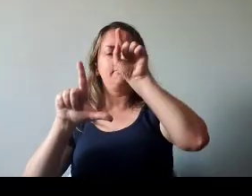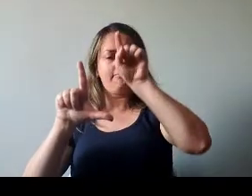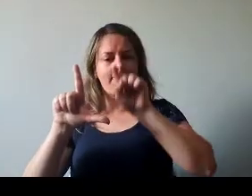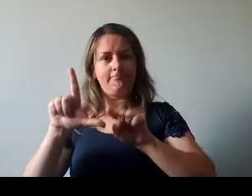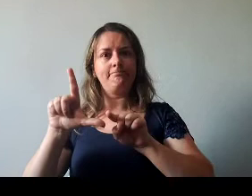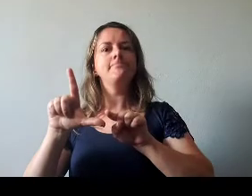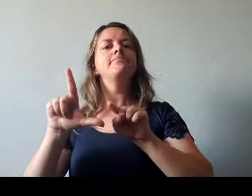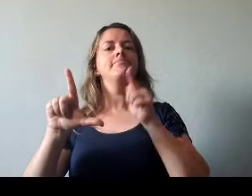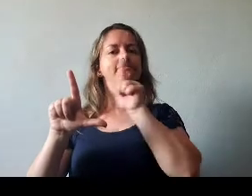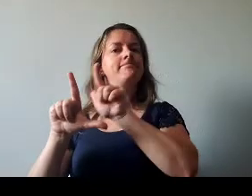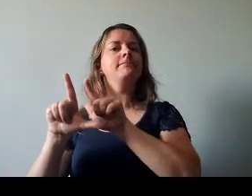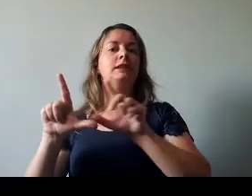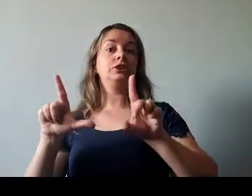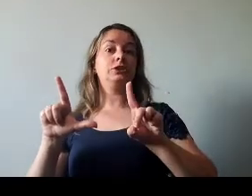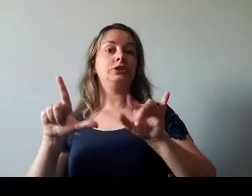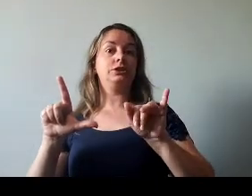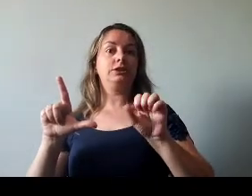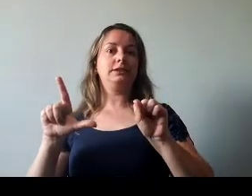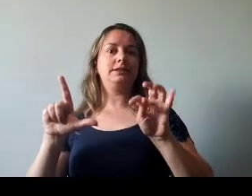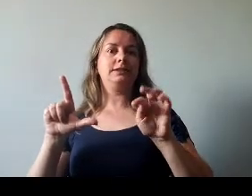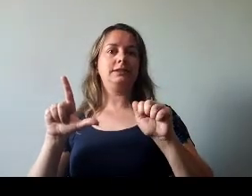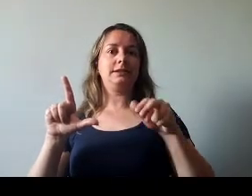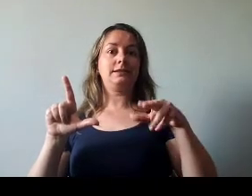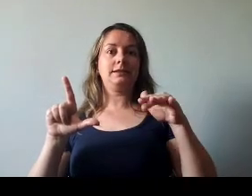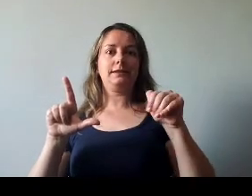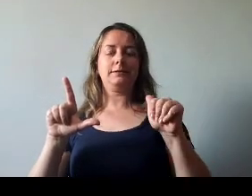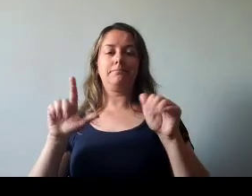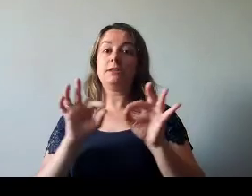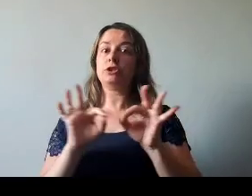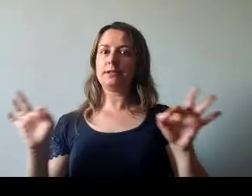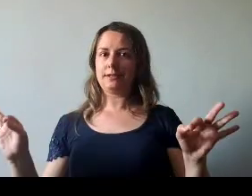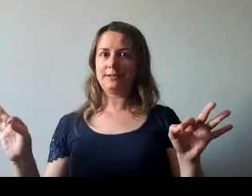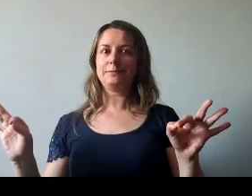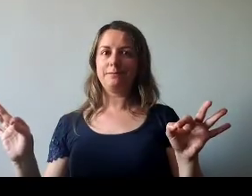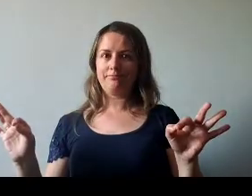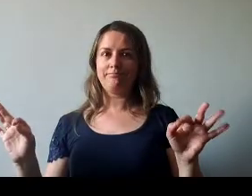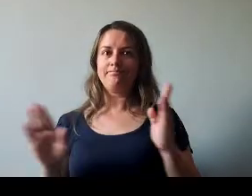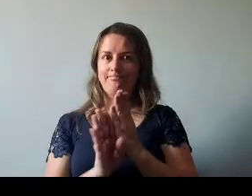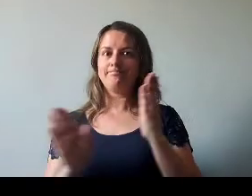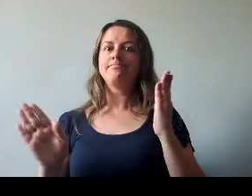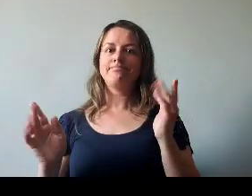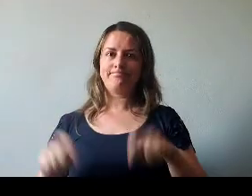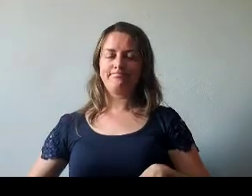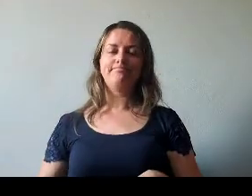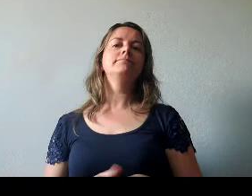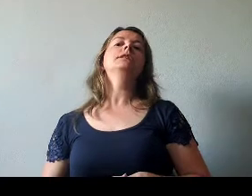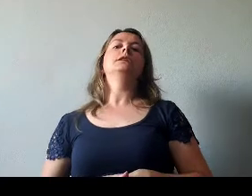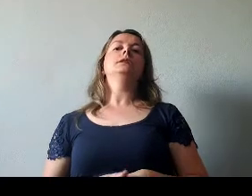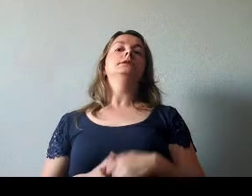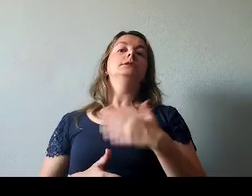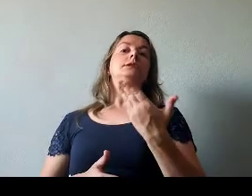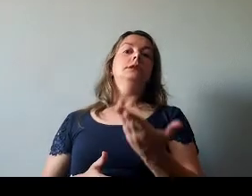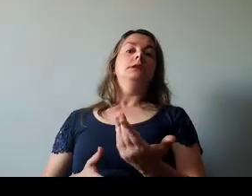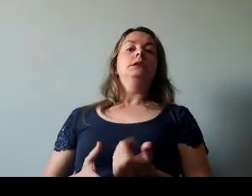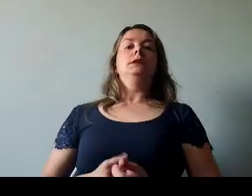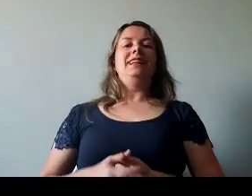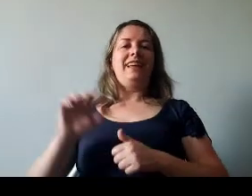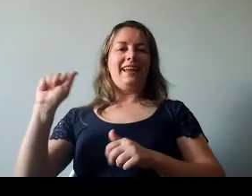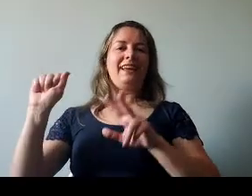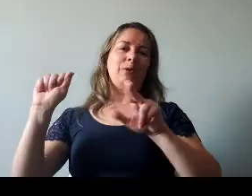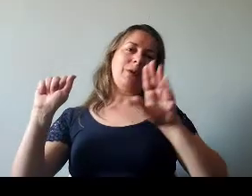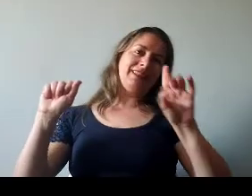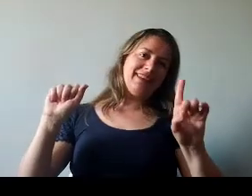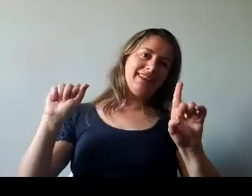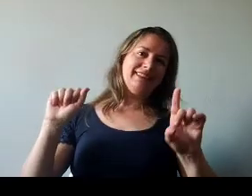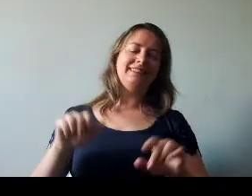A área é igual à distância, ou a distância igual à área. No caso aqui, quem é bom de